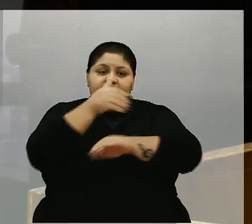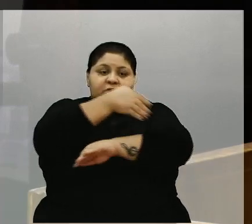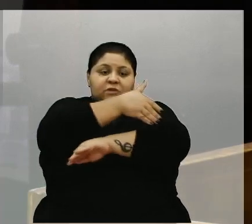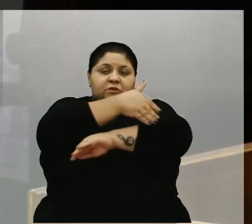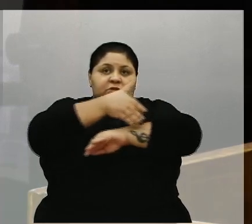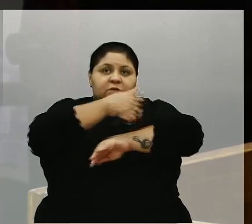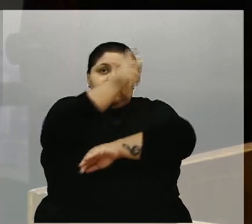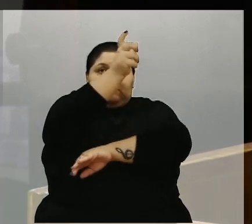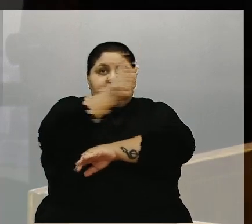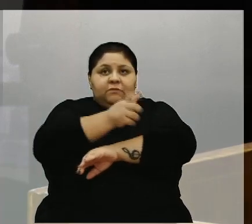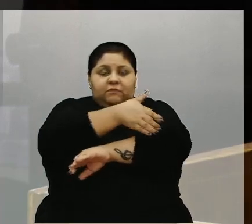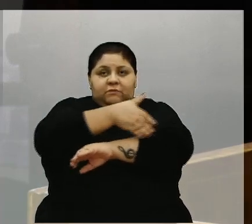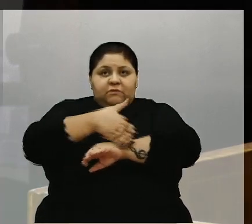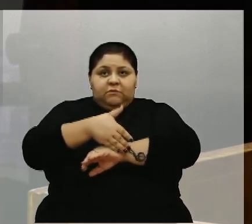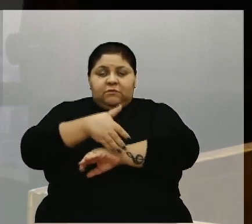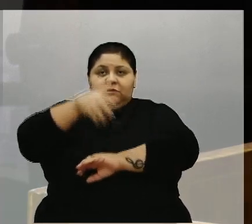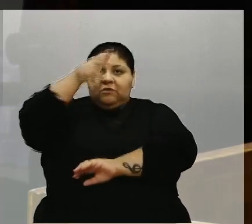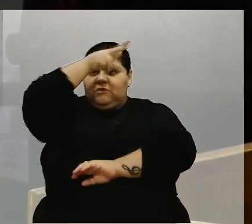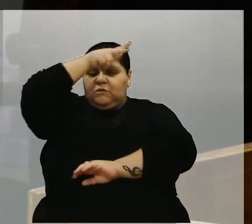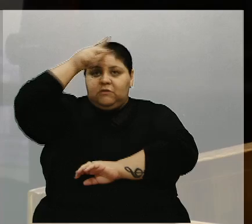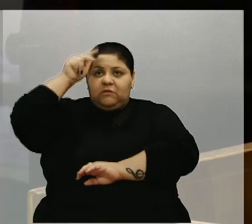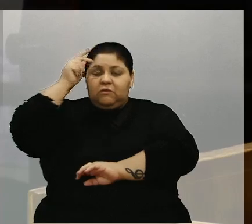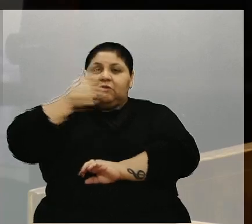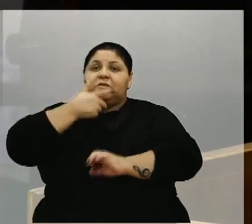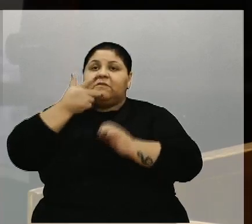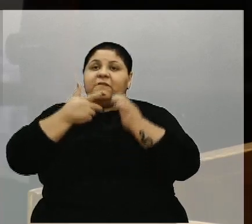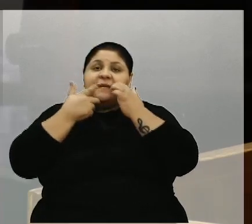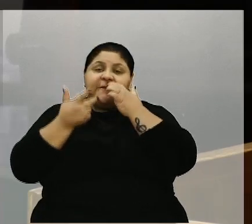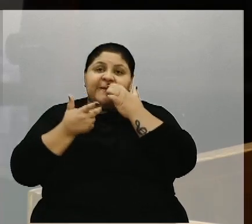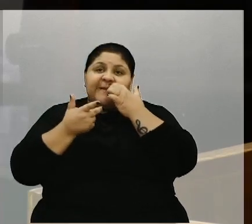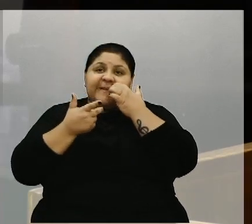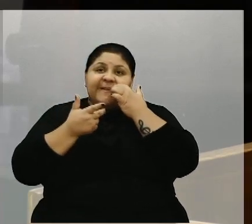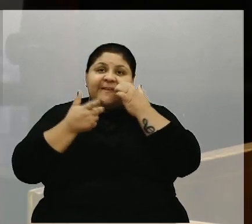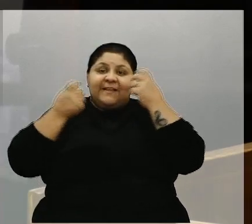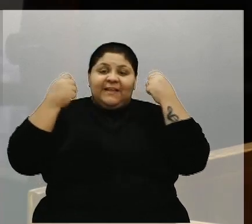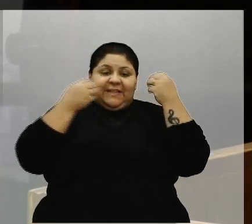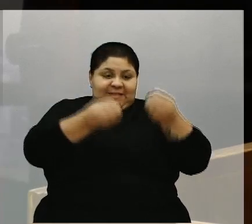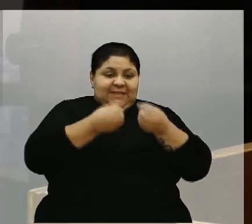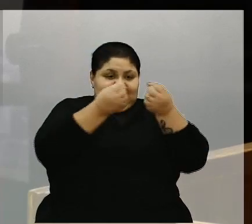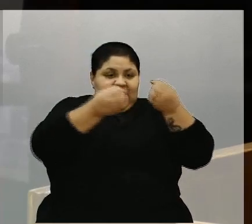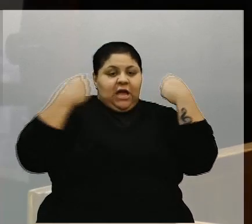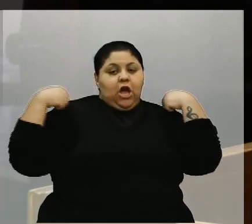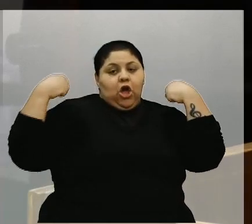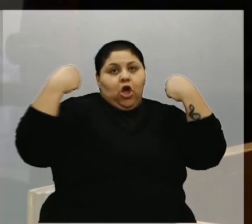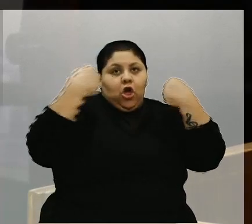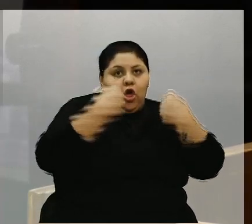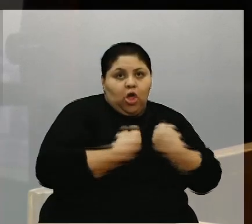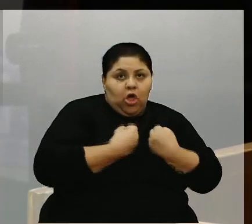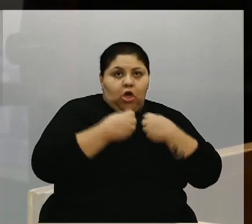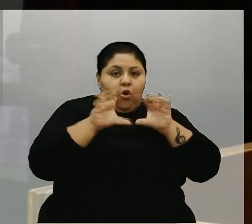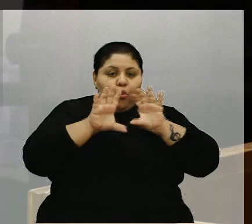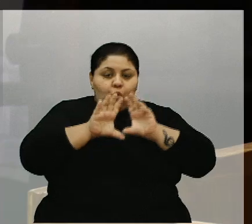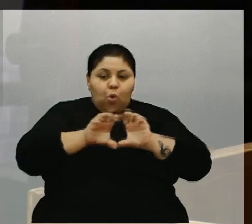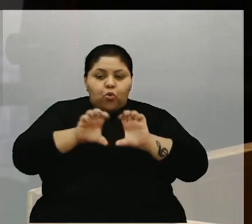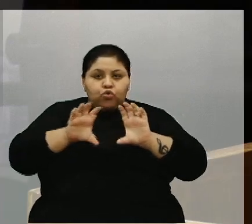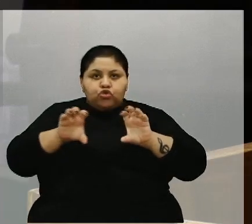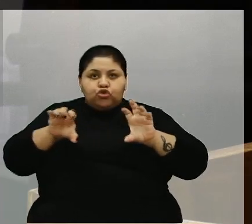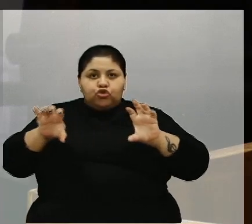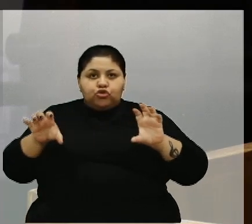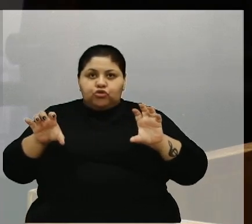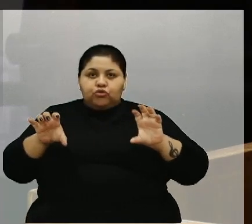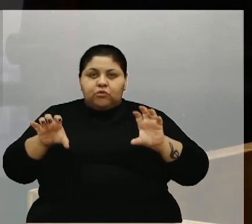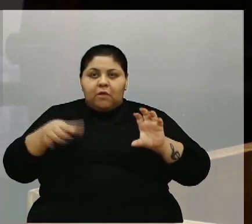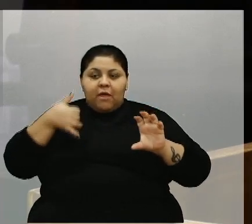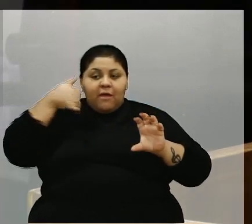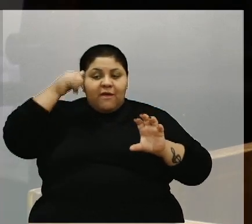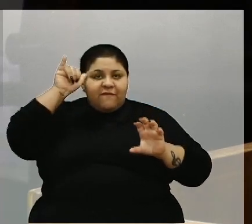de rua e o prefeito literalmente na sua fala dizia que dar cobertas e colchões deveria ser